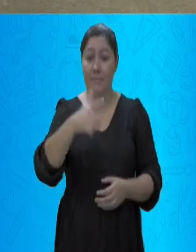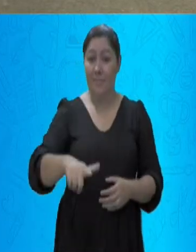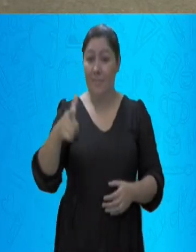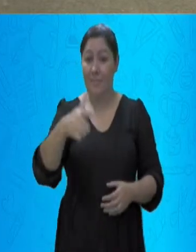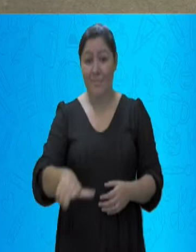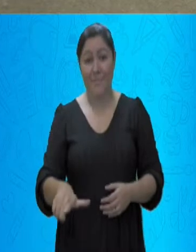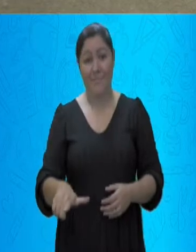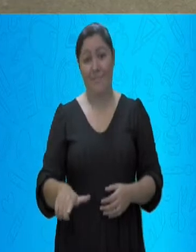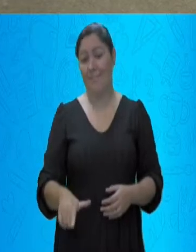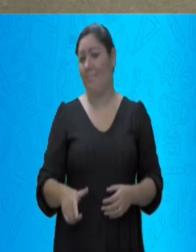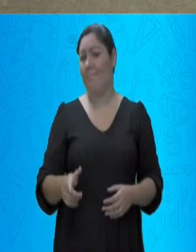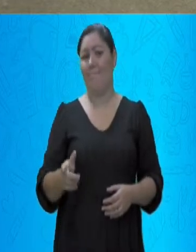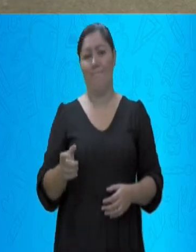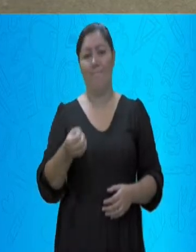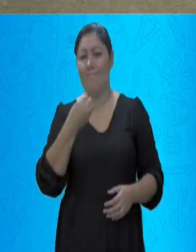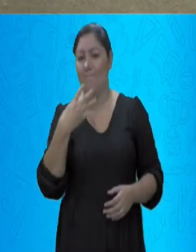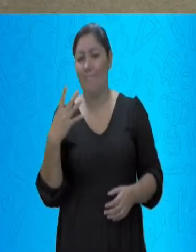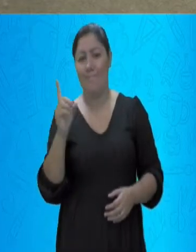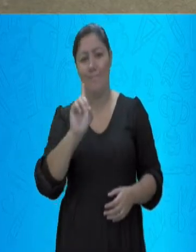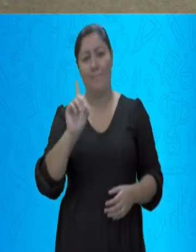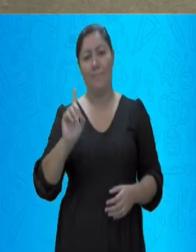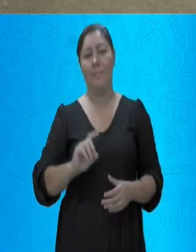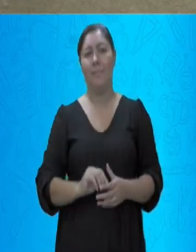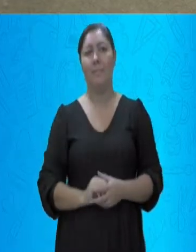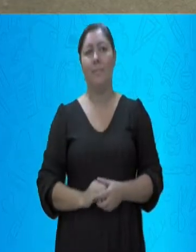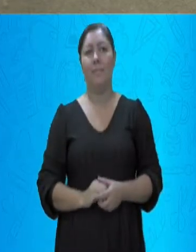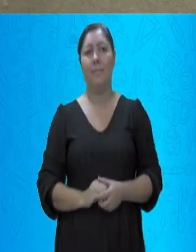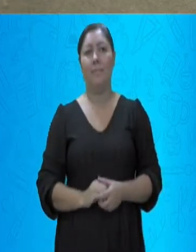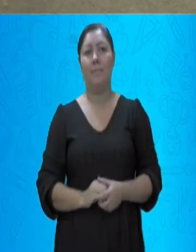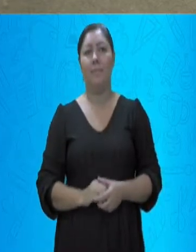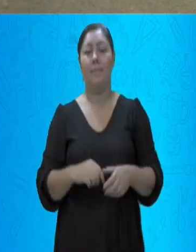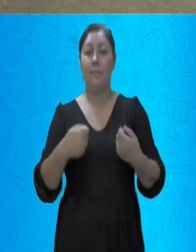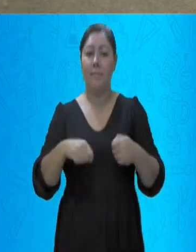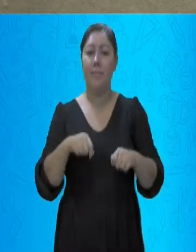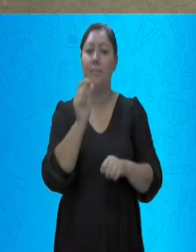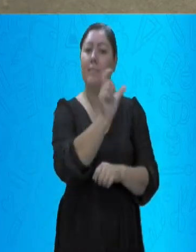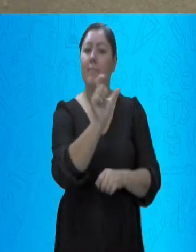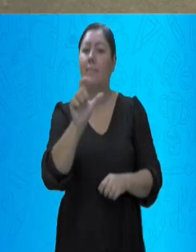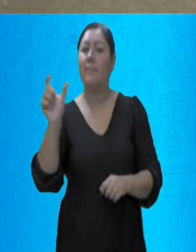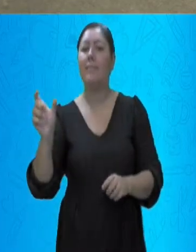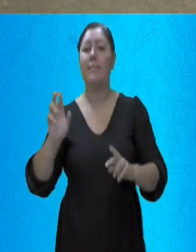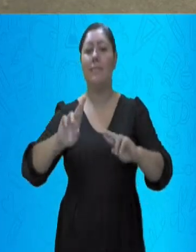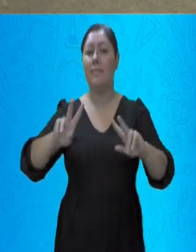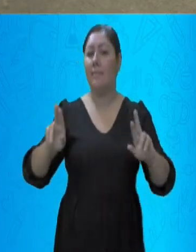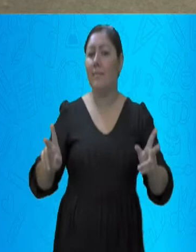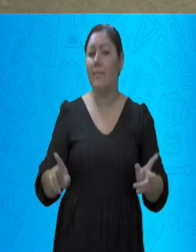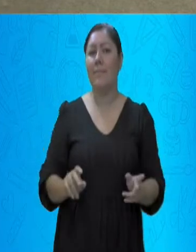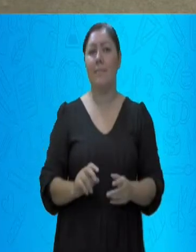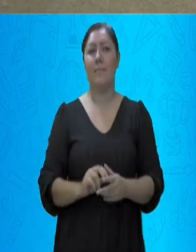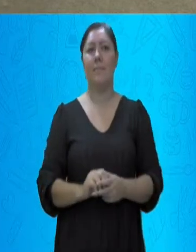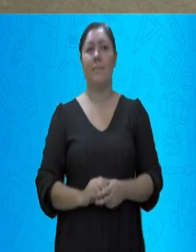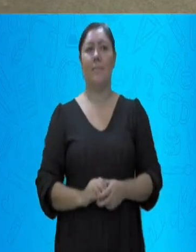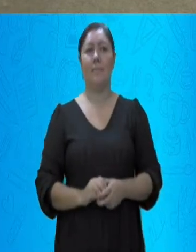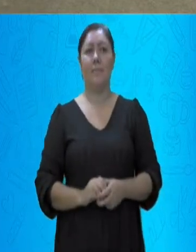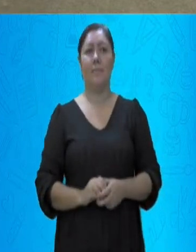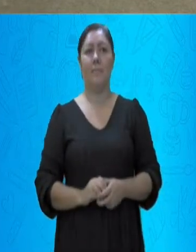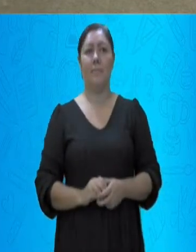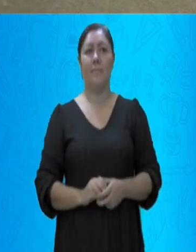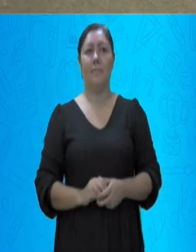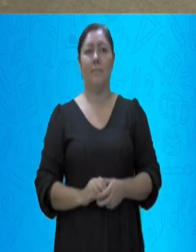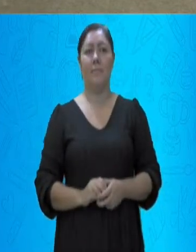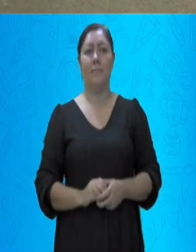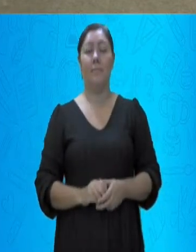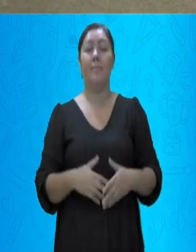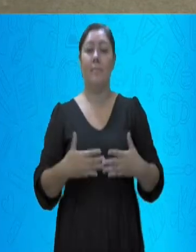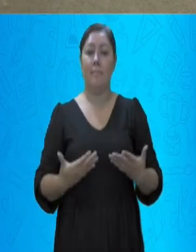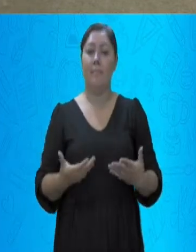legal. Então, para produzir um texto, eu preciso de ter mais conteúdos e usamos os sinônimos para